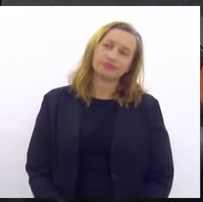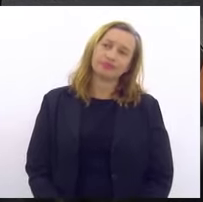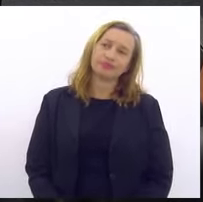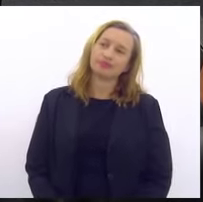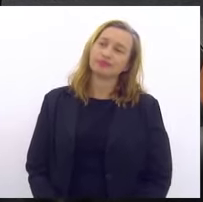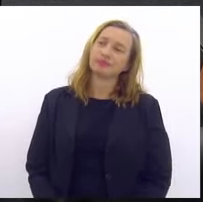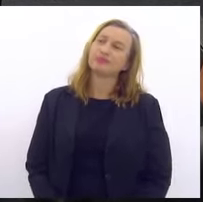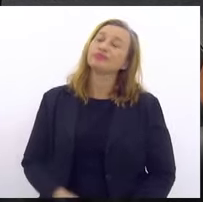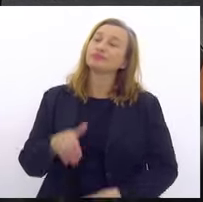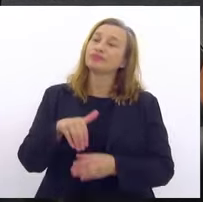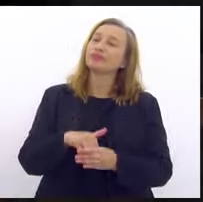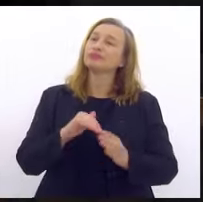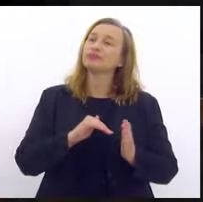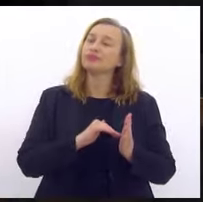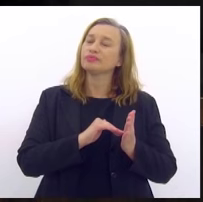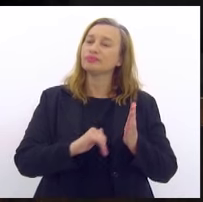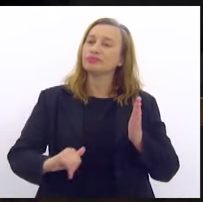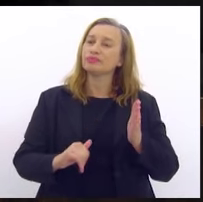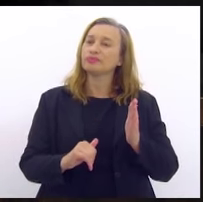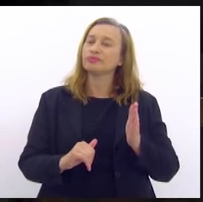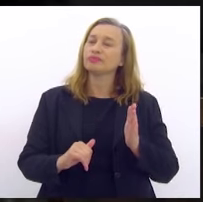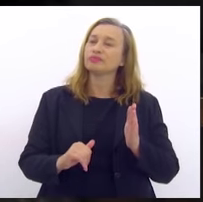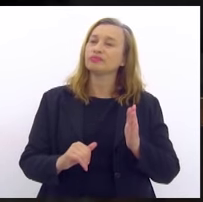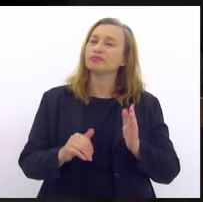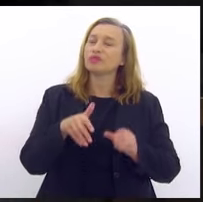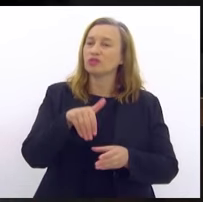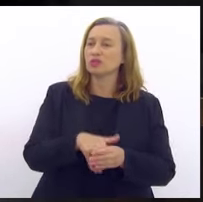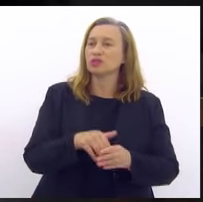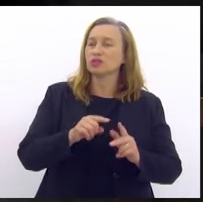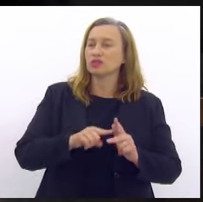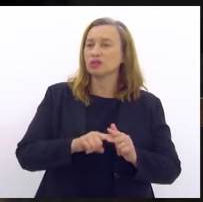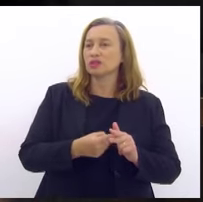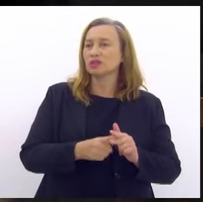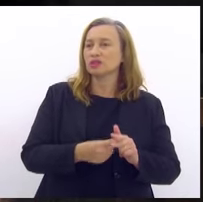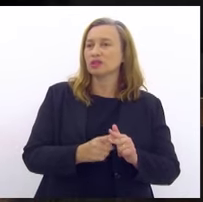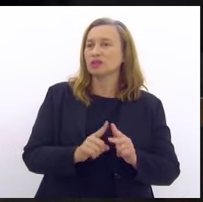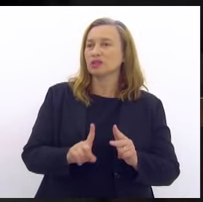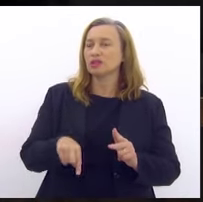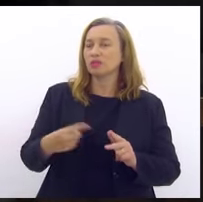Votamos as derrubadas, votamos as manutenções e os dois destaques ao final, pode ser?